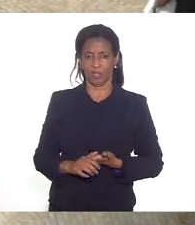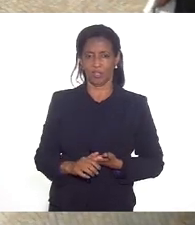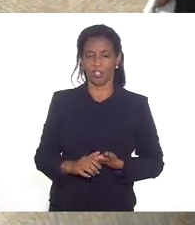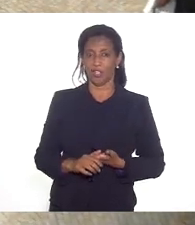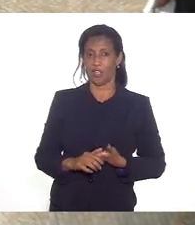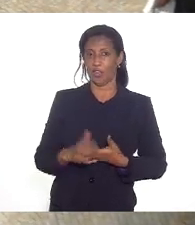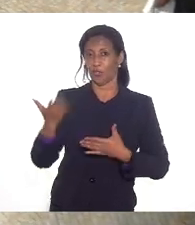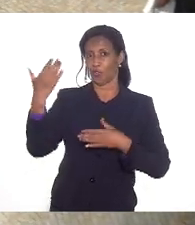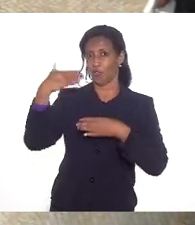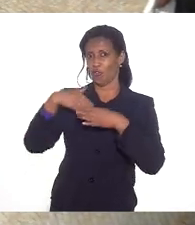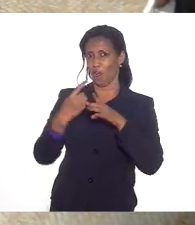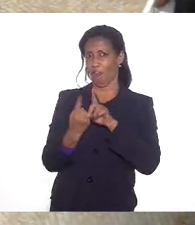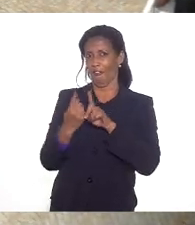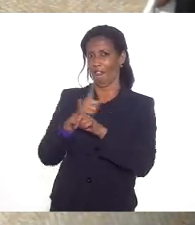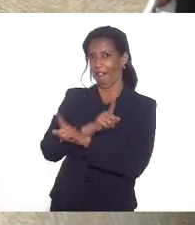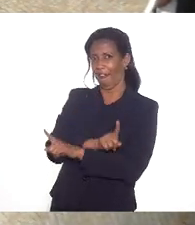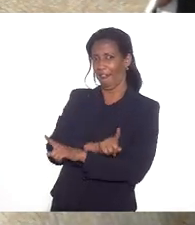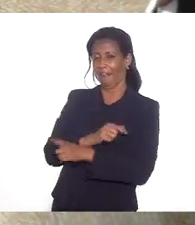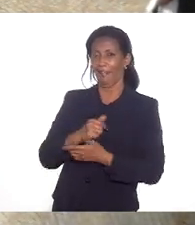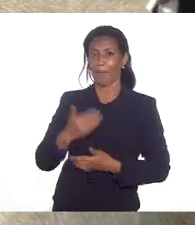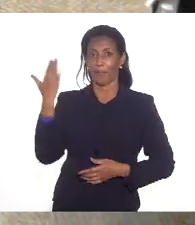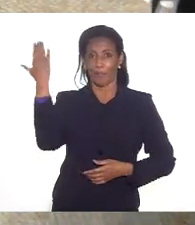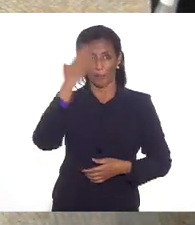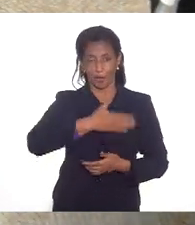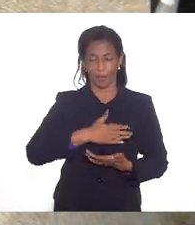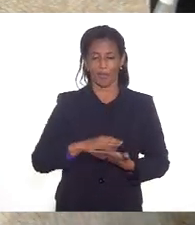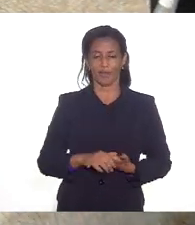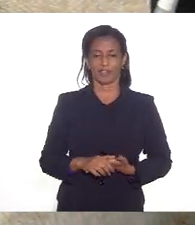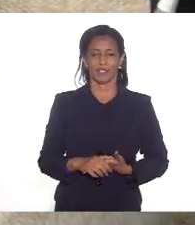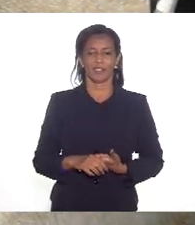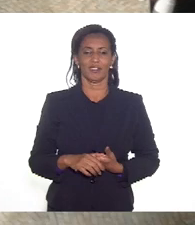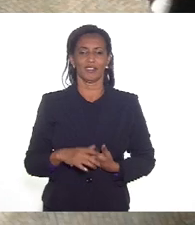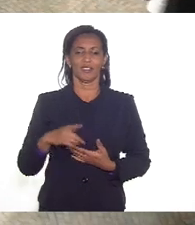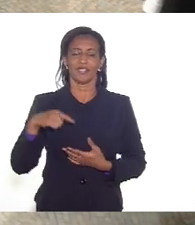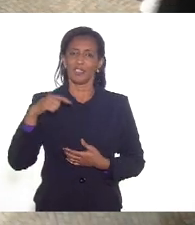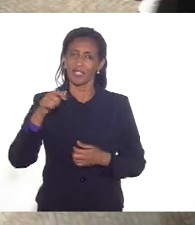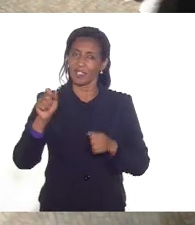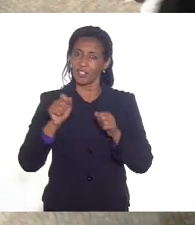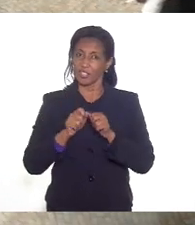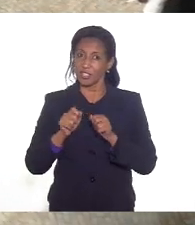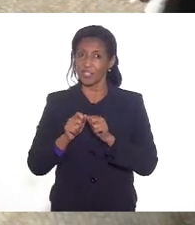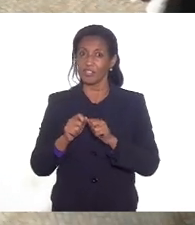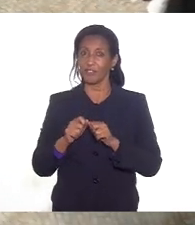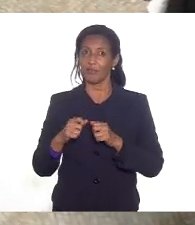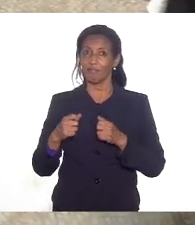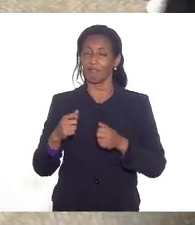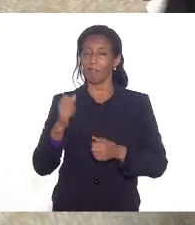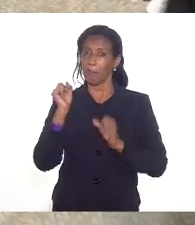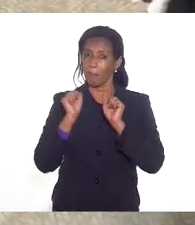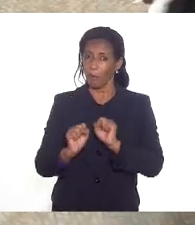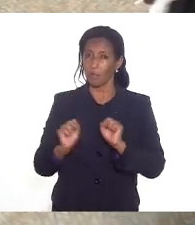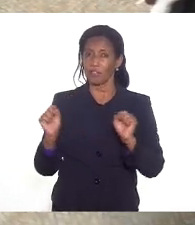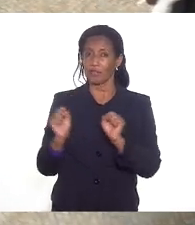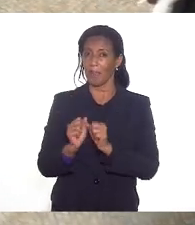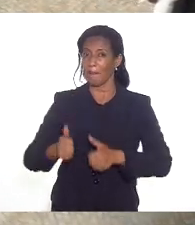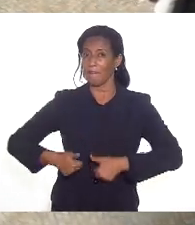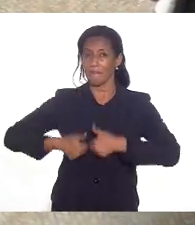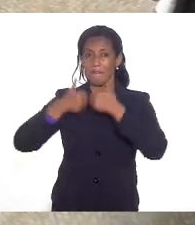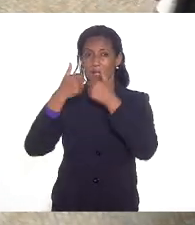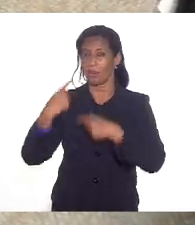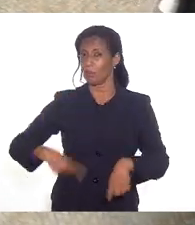voto divergente provas e os presidentes que a gente faz e pode fazer a melhor